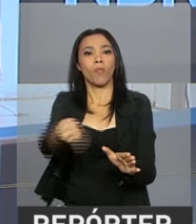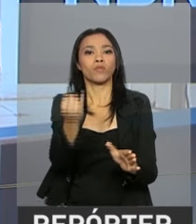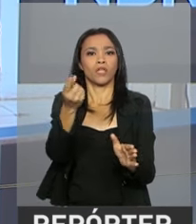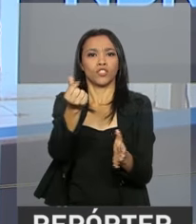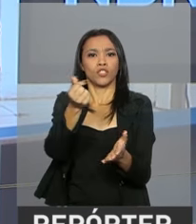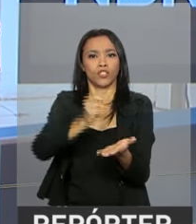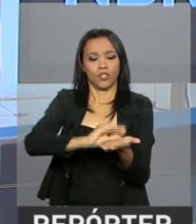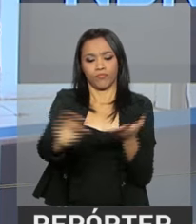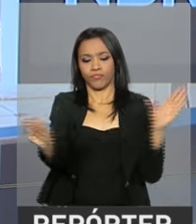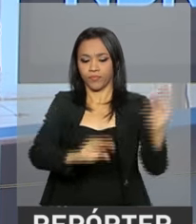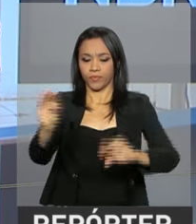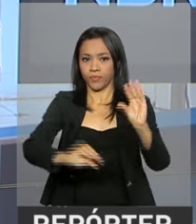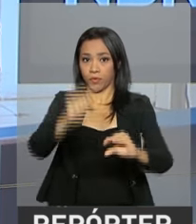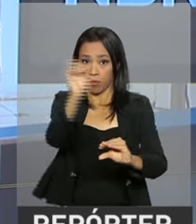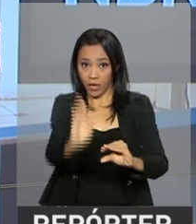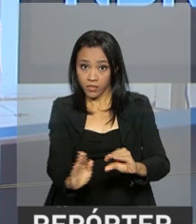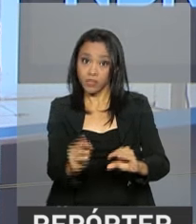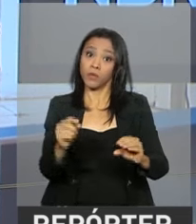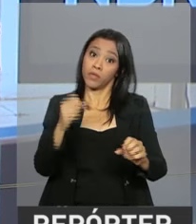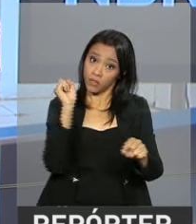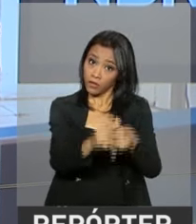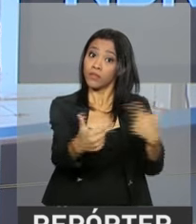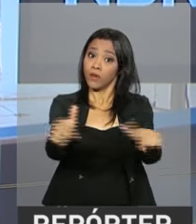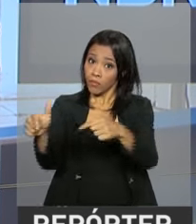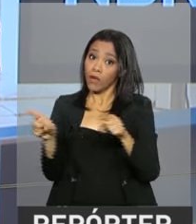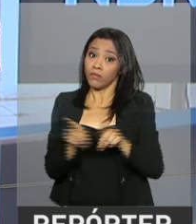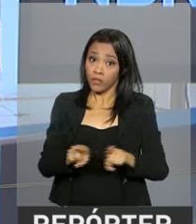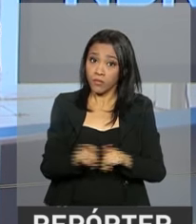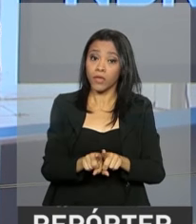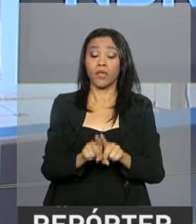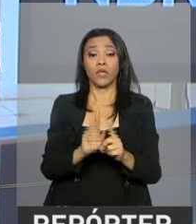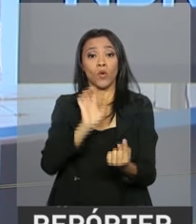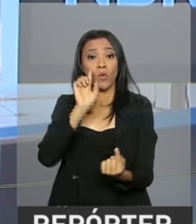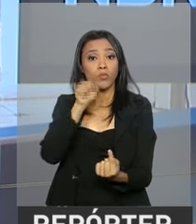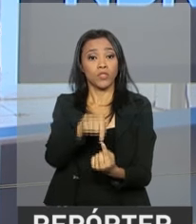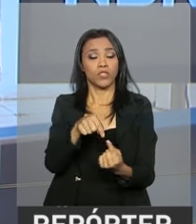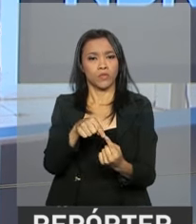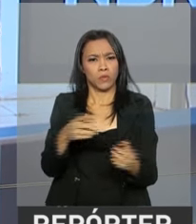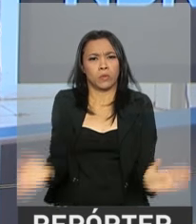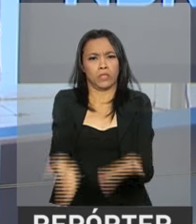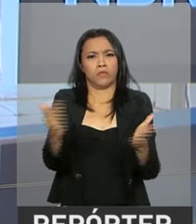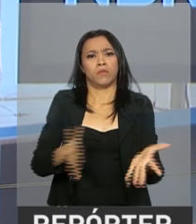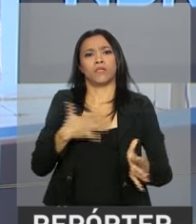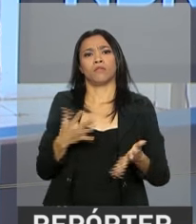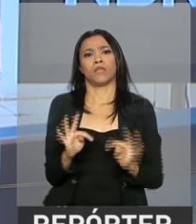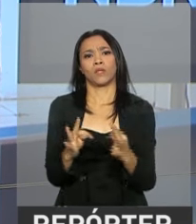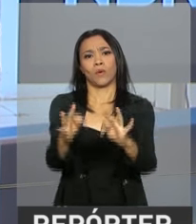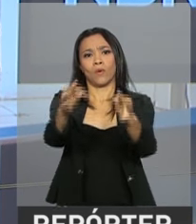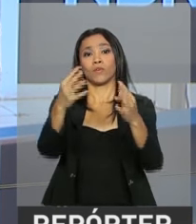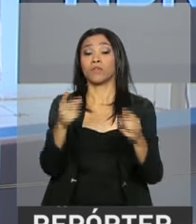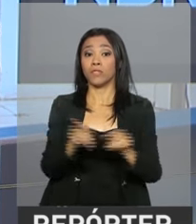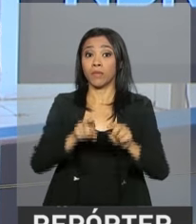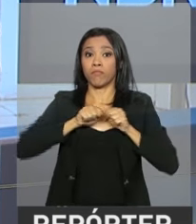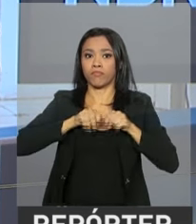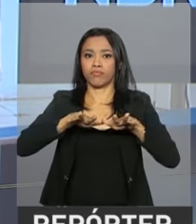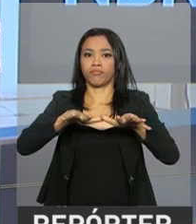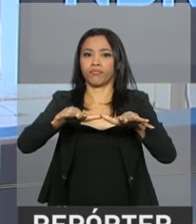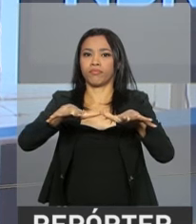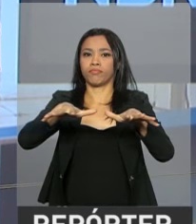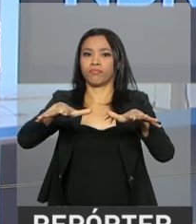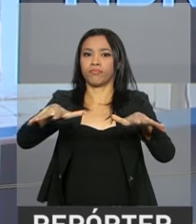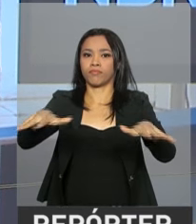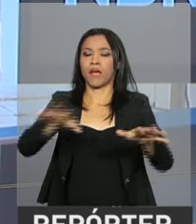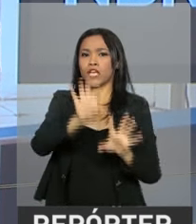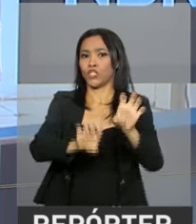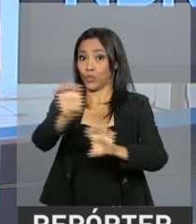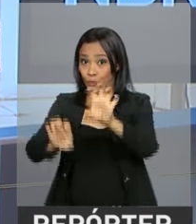investimentos e o emprego no país O estímulo ao desenvolvimento tecnológico e a expansão da infraestrutura